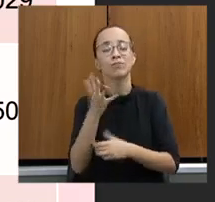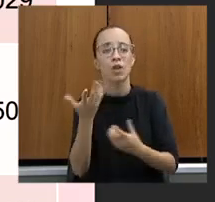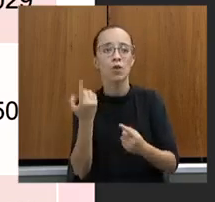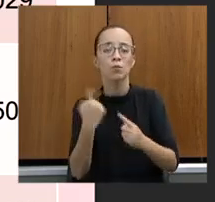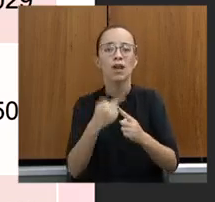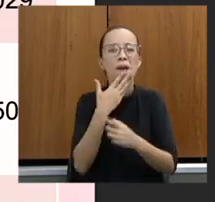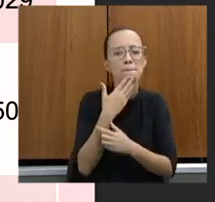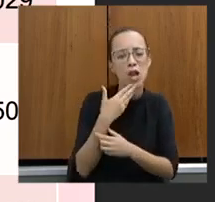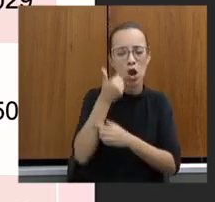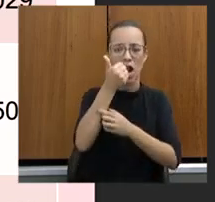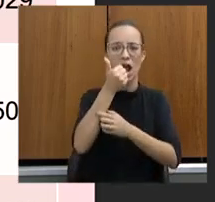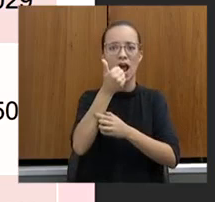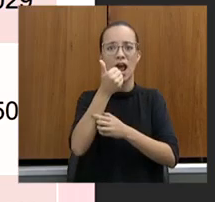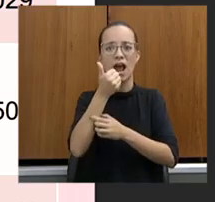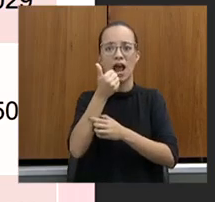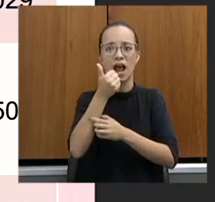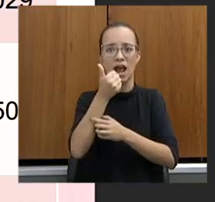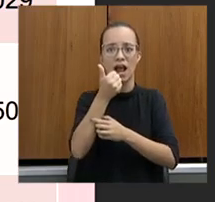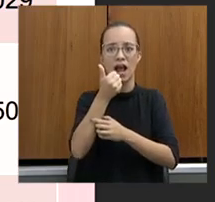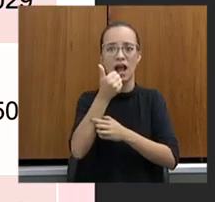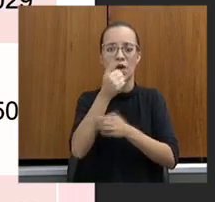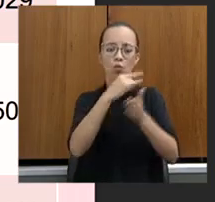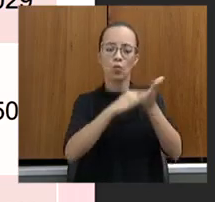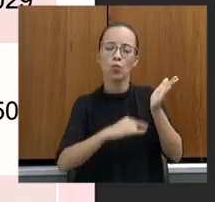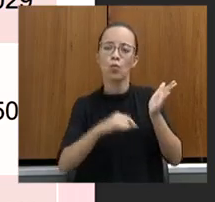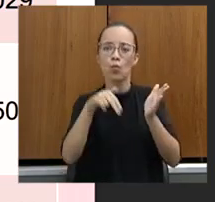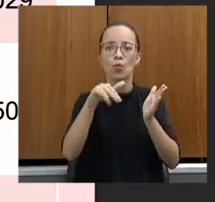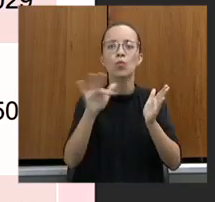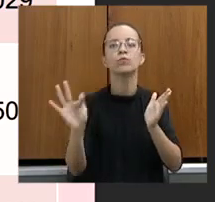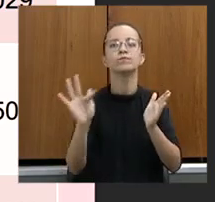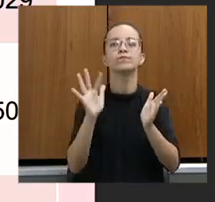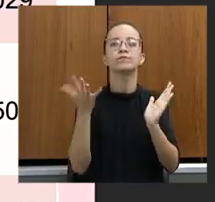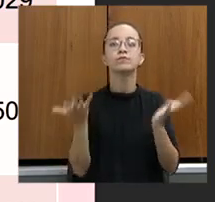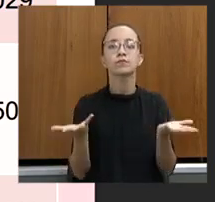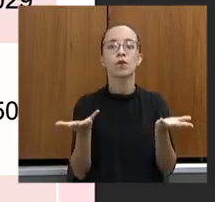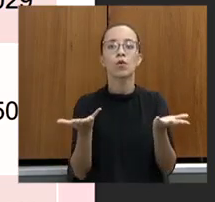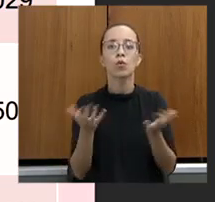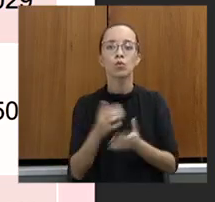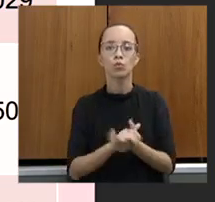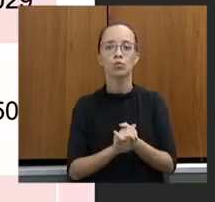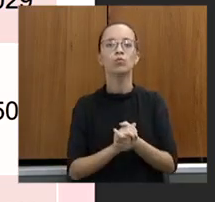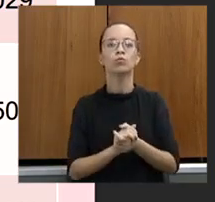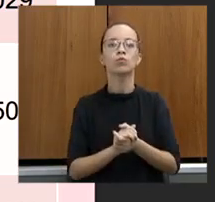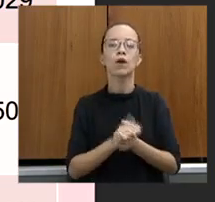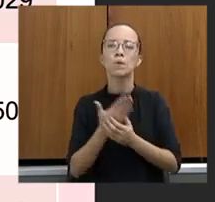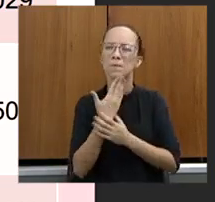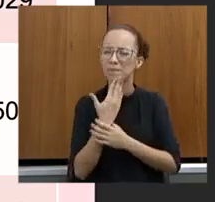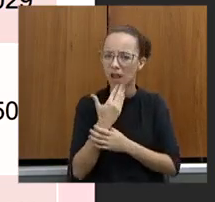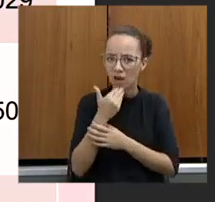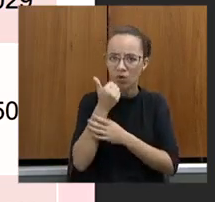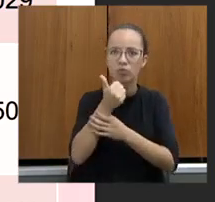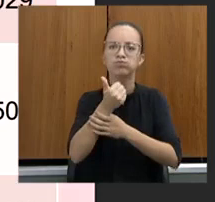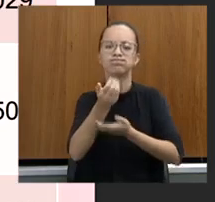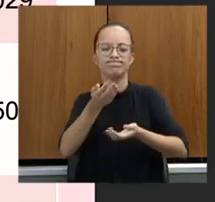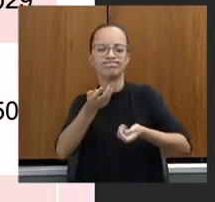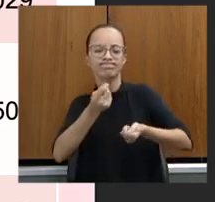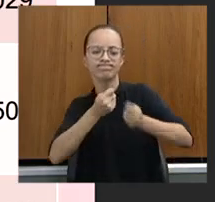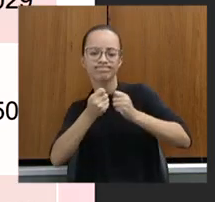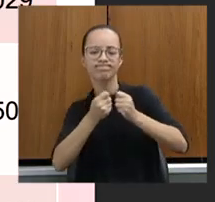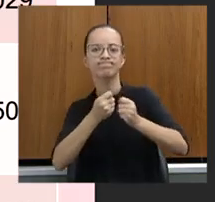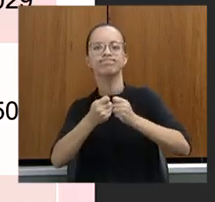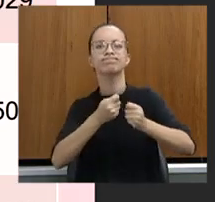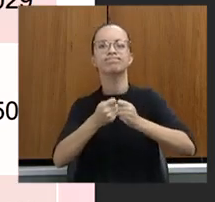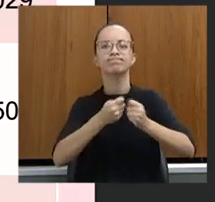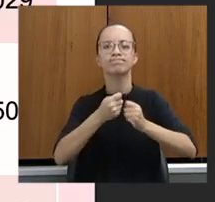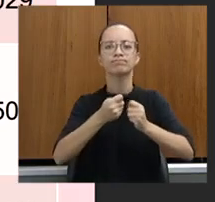melhora da receita corrente líquida enfim isso trouxe uma uma melhor adequação é frente a o que